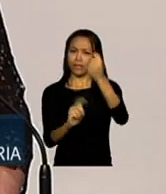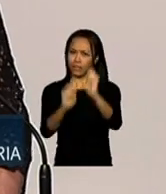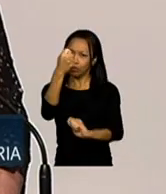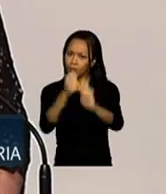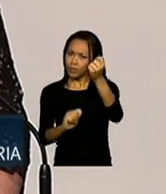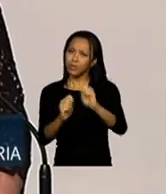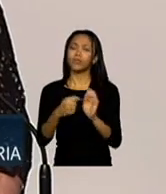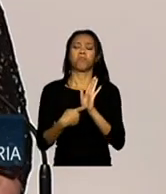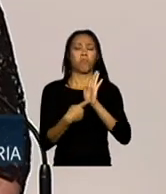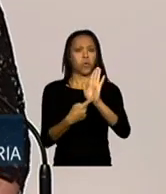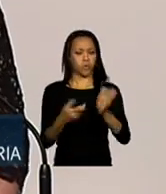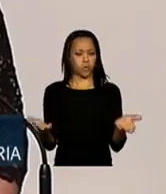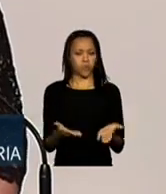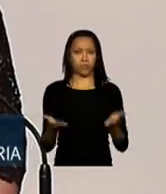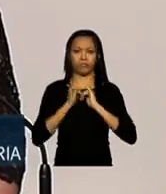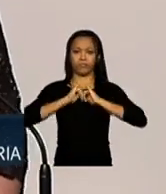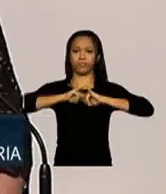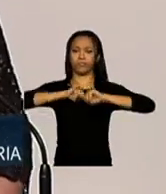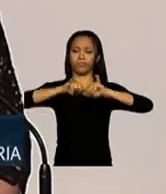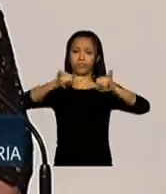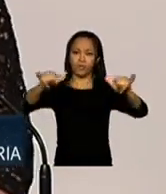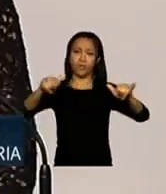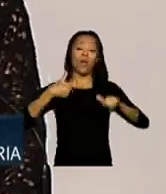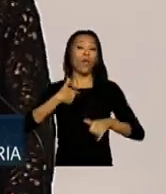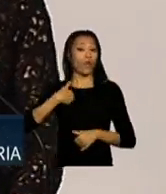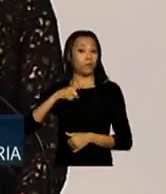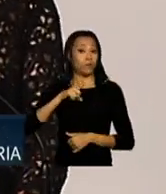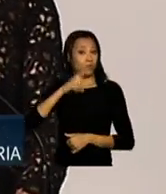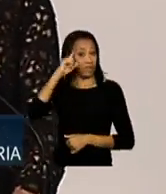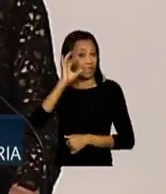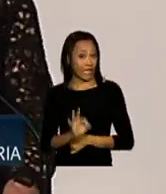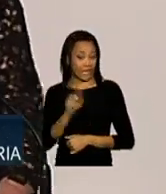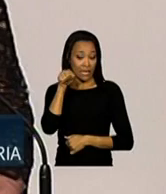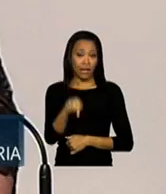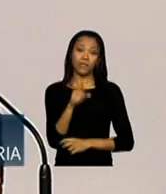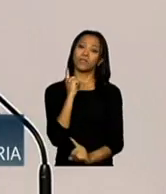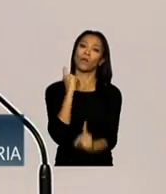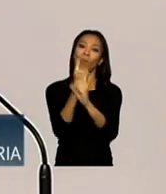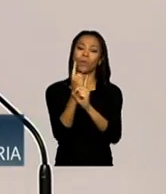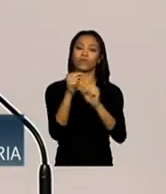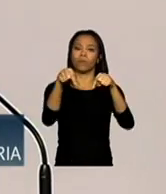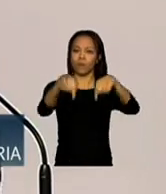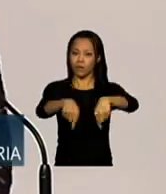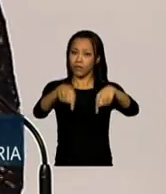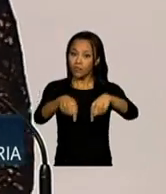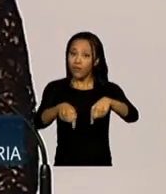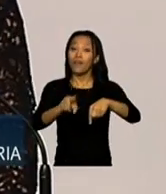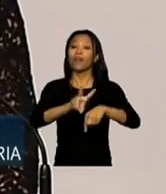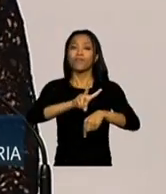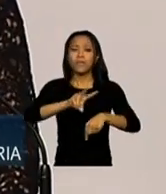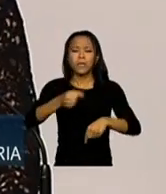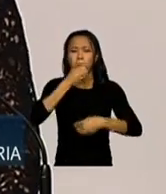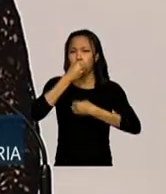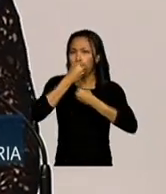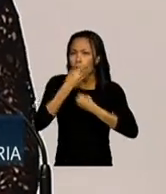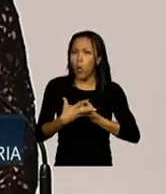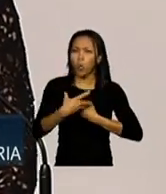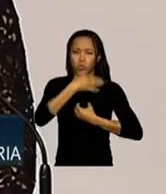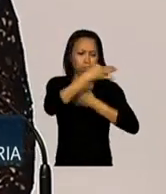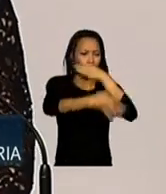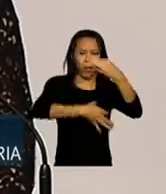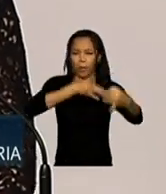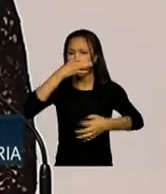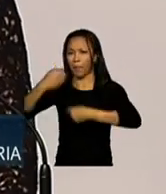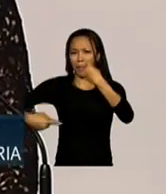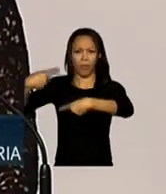seu comunicado. Estou certa que este encontro será cenário de bons debates